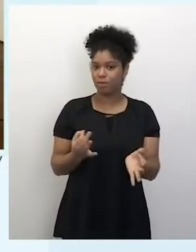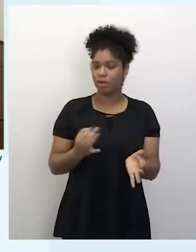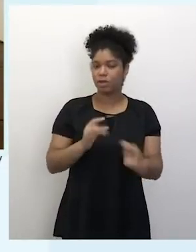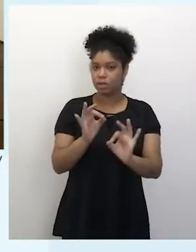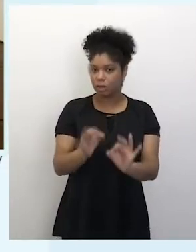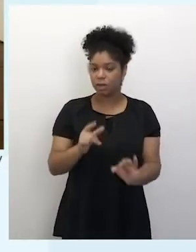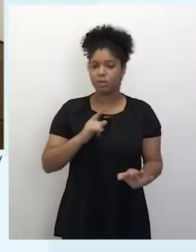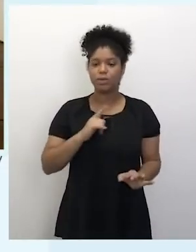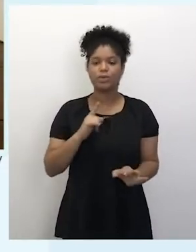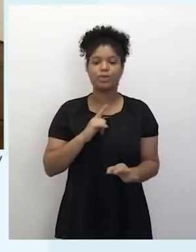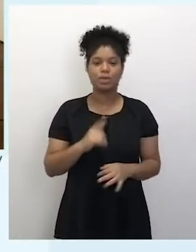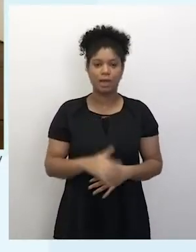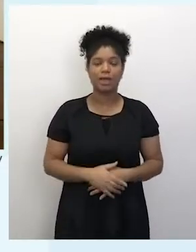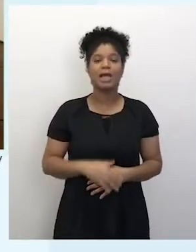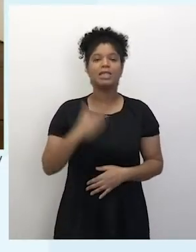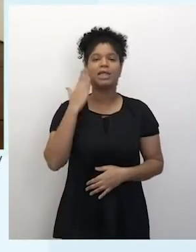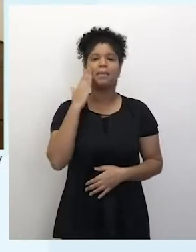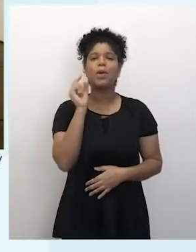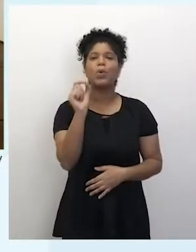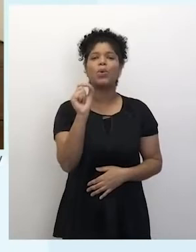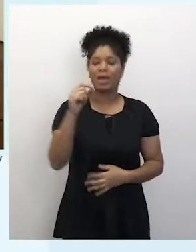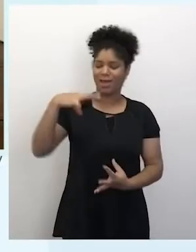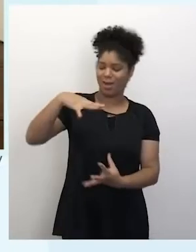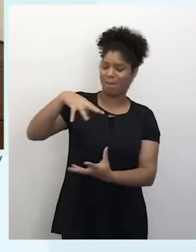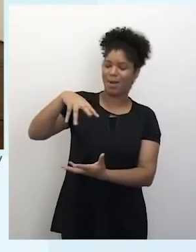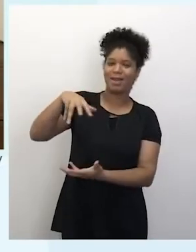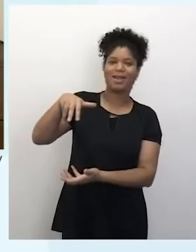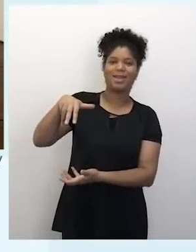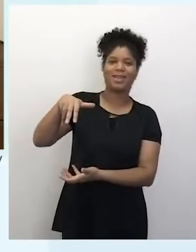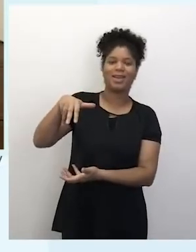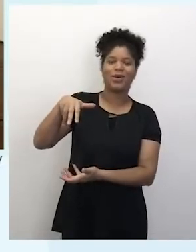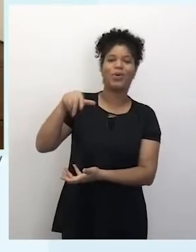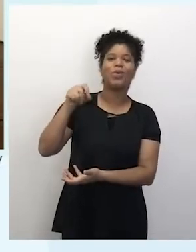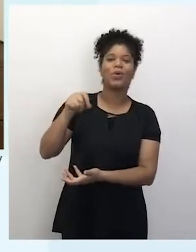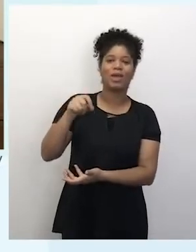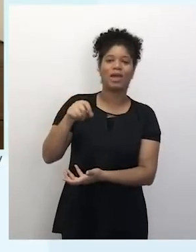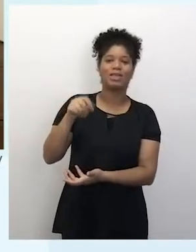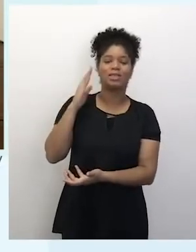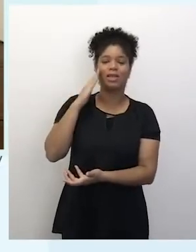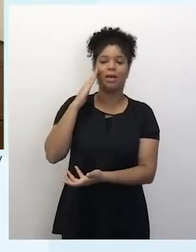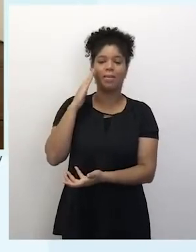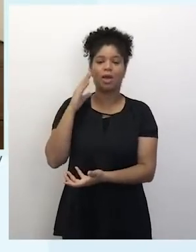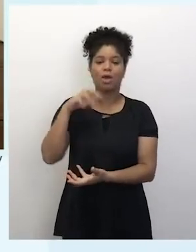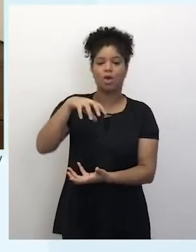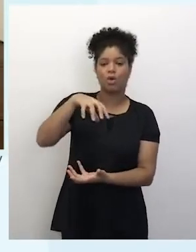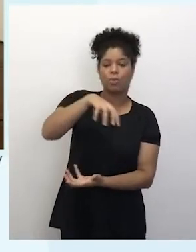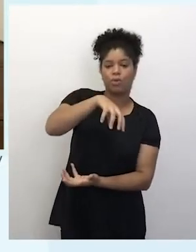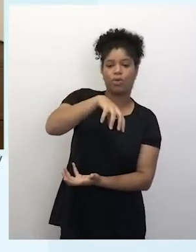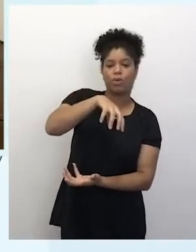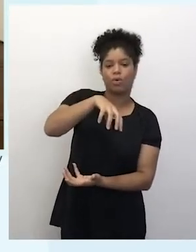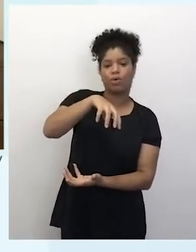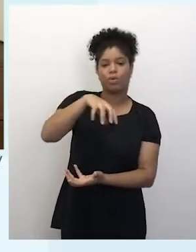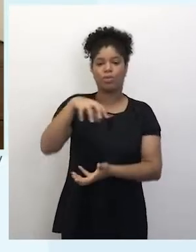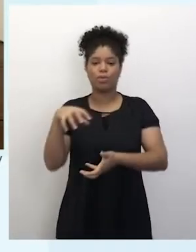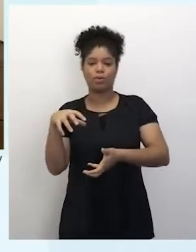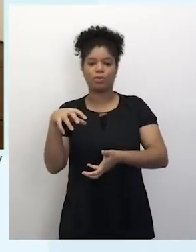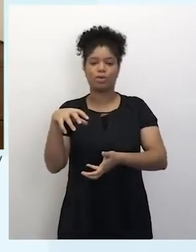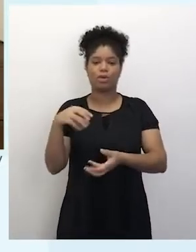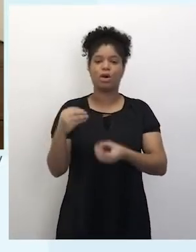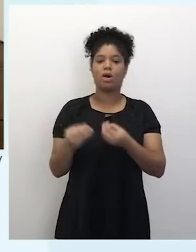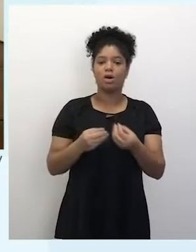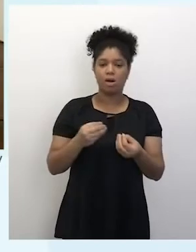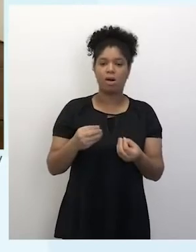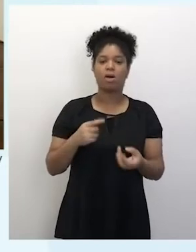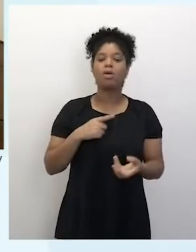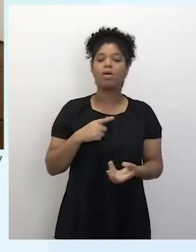mais, né, do que é realmente o planeta, a Terra, até, né, a sua posição, como ela fica. Então ela está numa escala